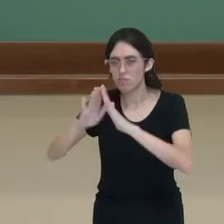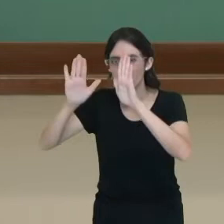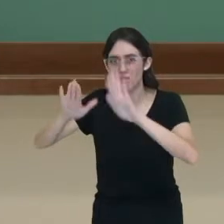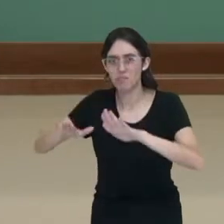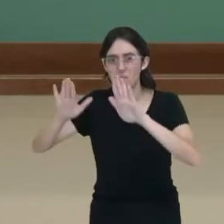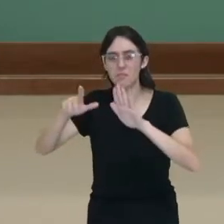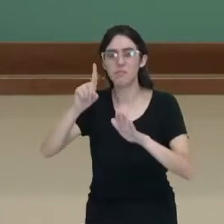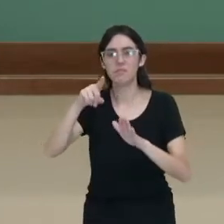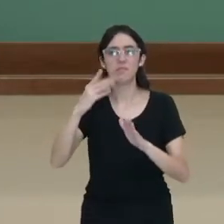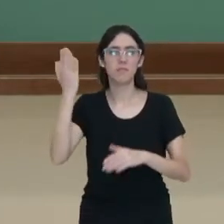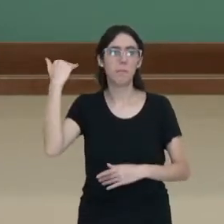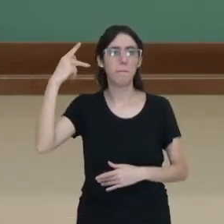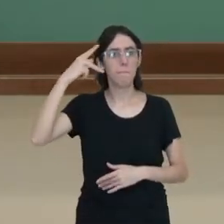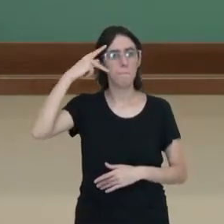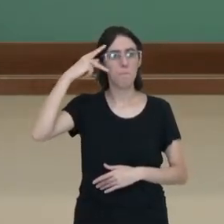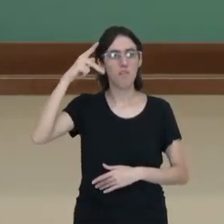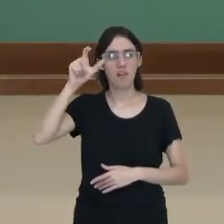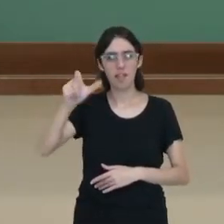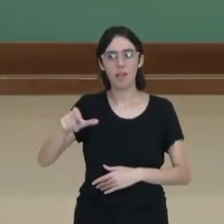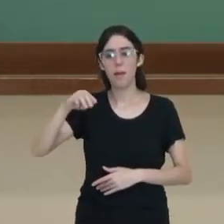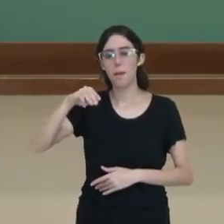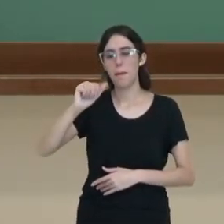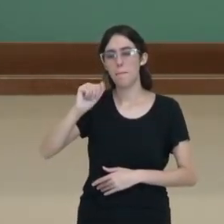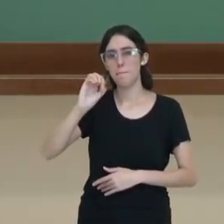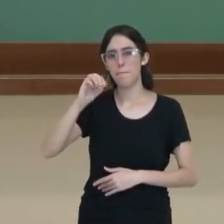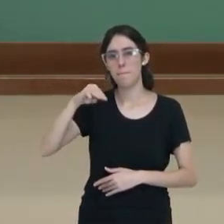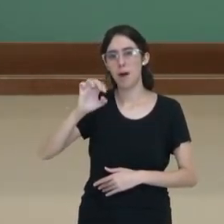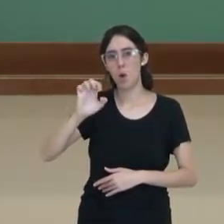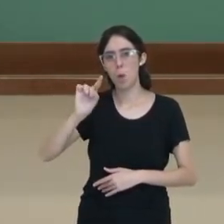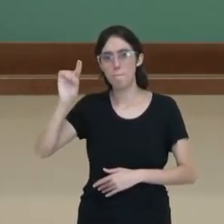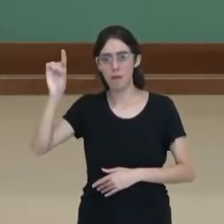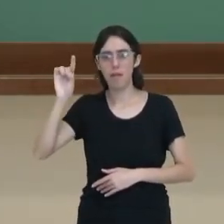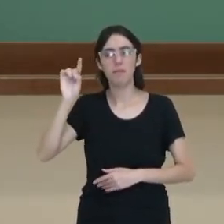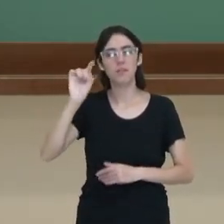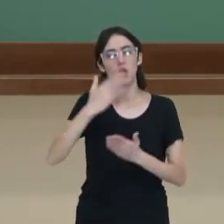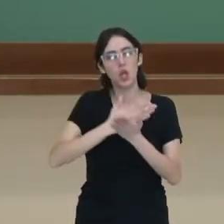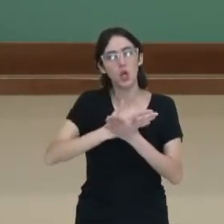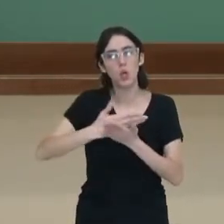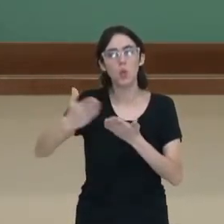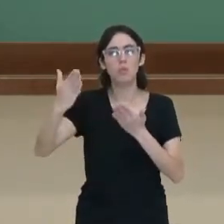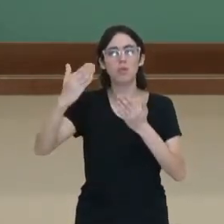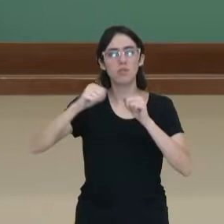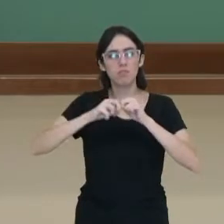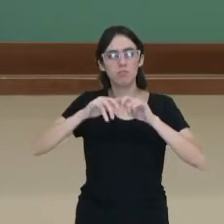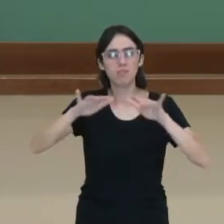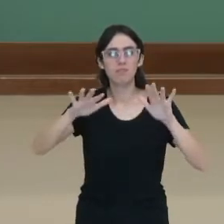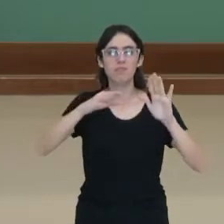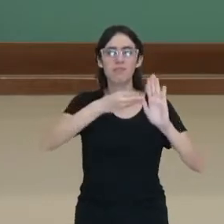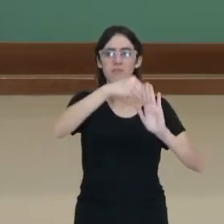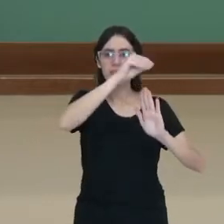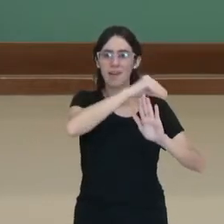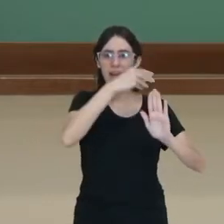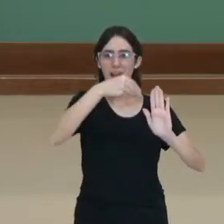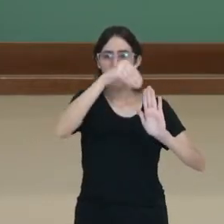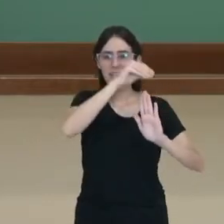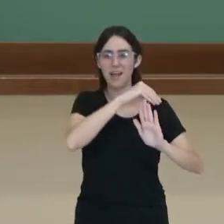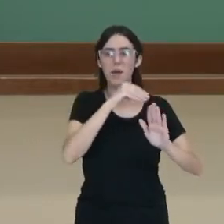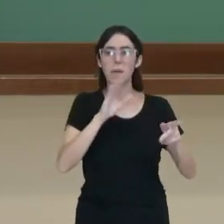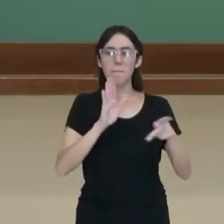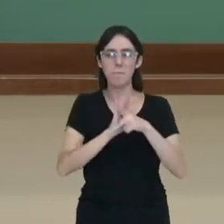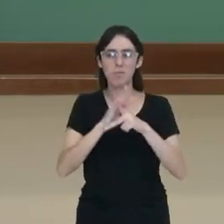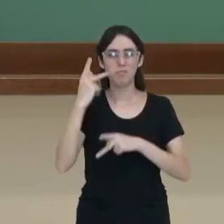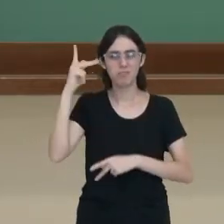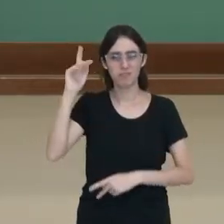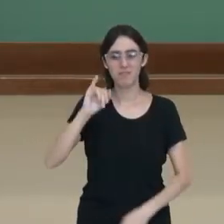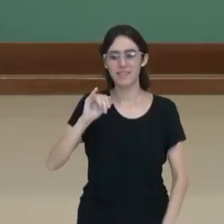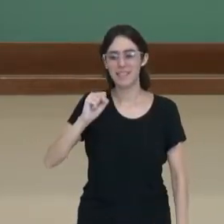o profeta Maomé, e 622 seria o início do calendário islâmico. A partir de Maomé, o